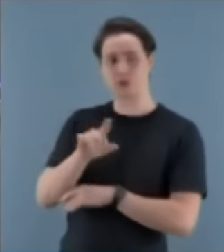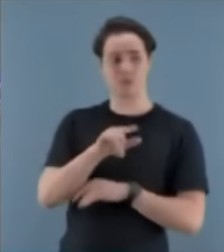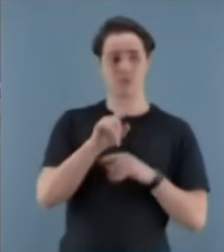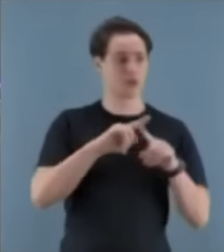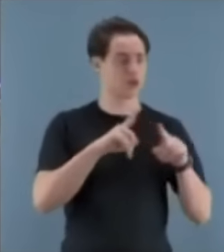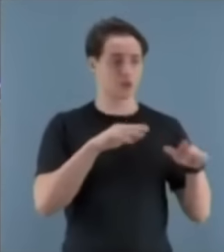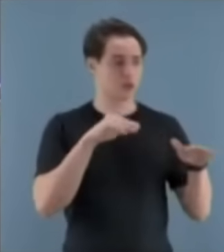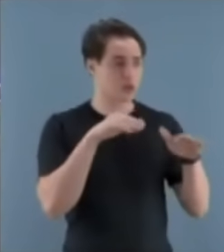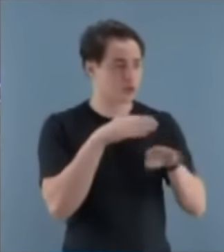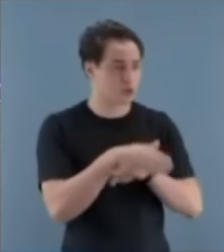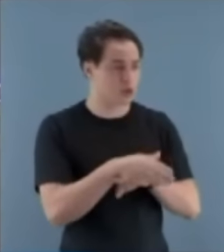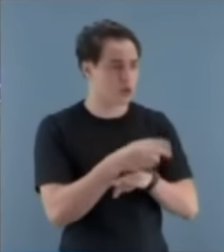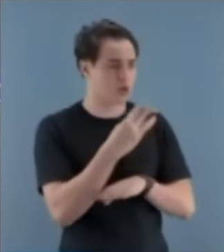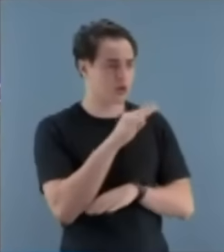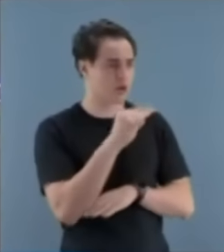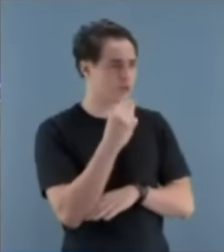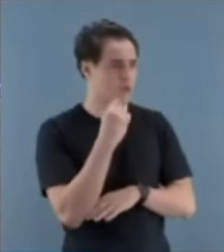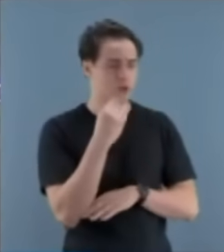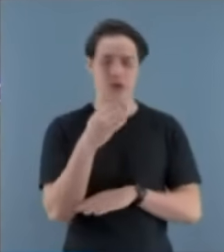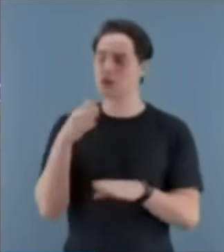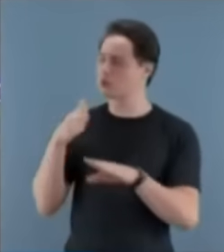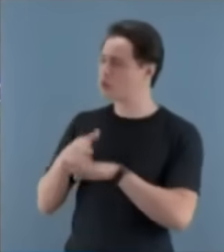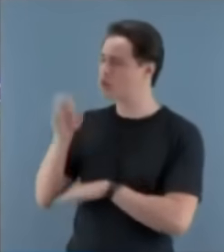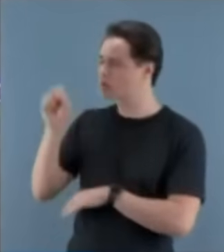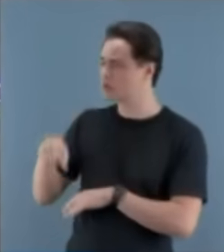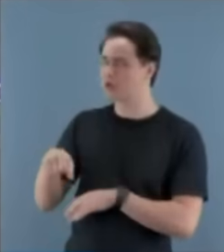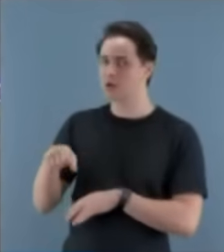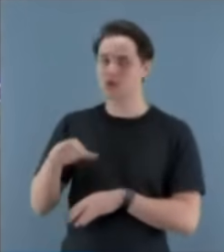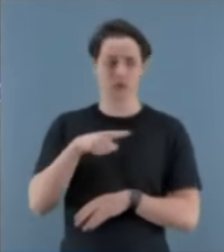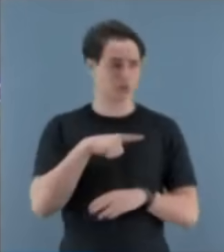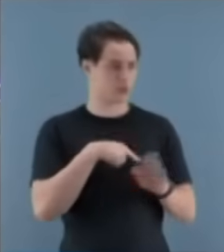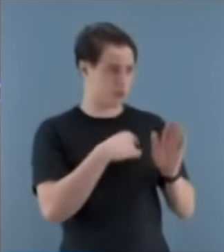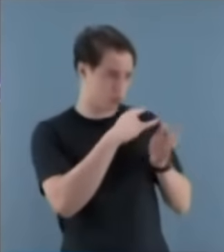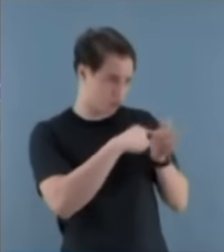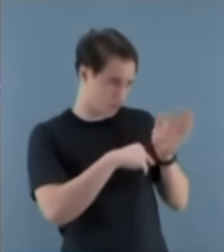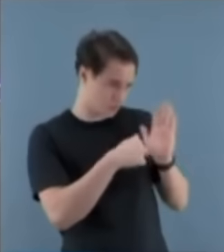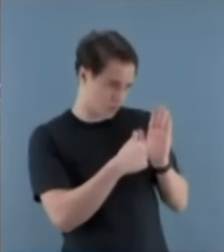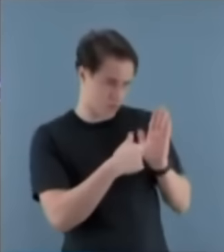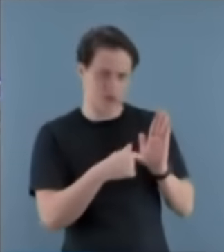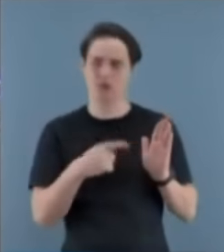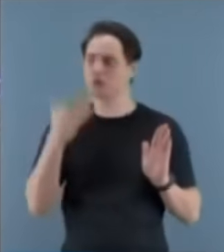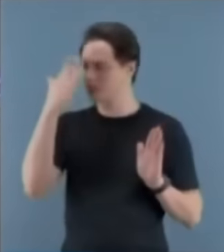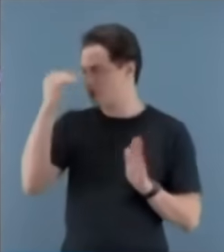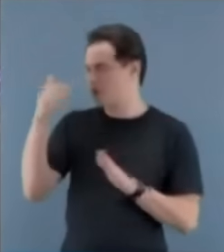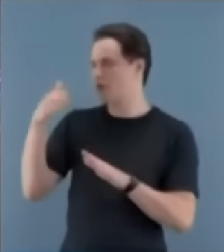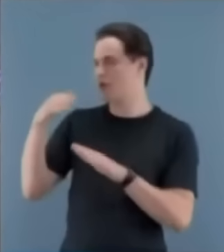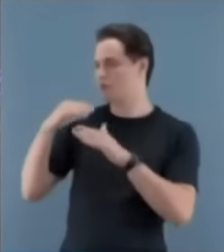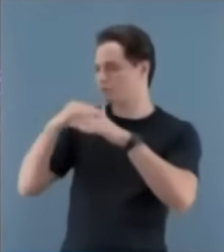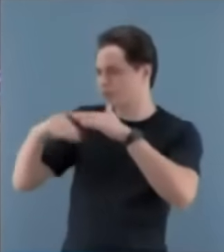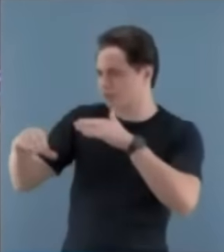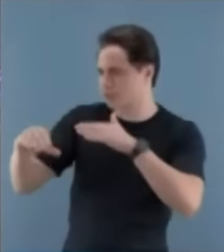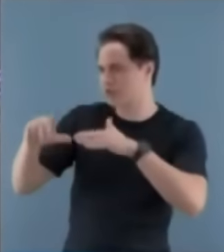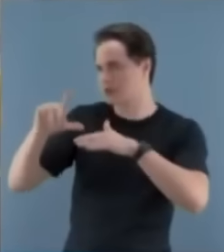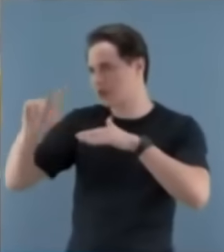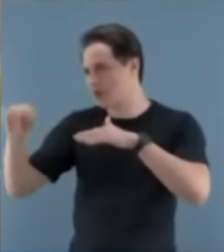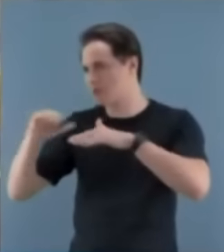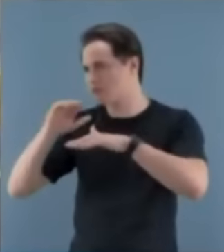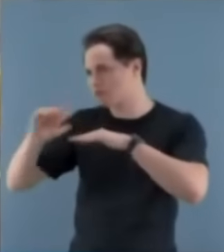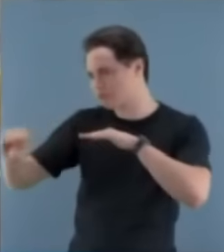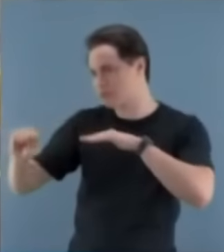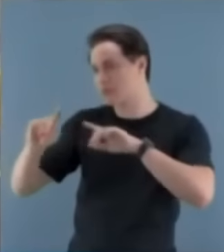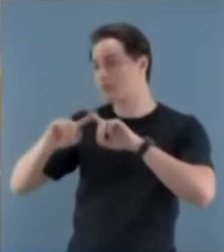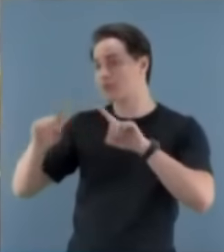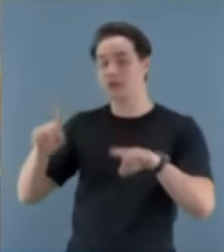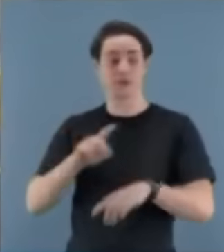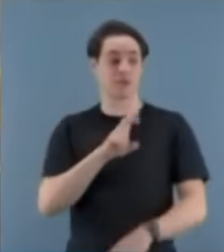isso. Entrou sim. Não entrou. Está o documento aqui. Entrou, ó. Eu sei, entrou e saiu. Mas movimentou isso na conta do senhor. 550 mil